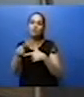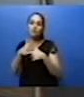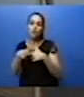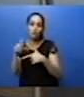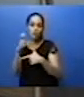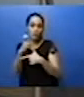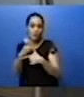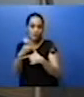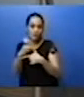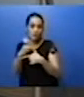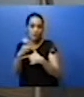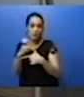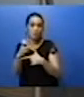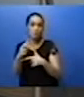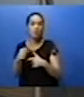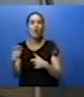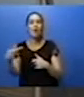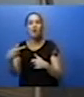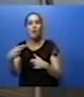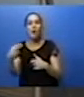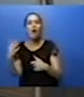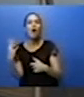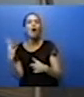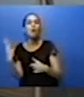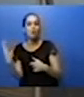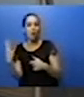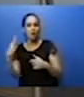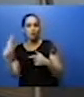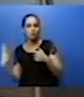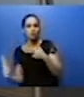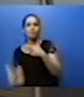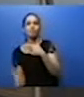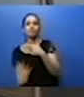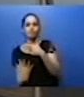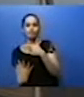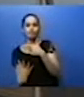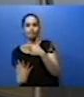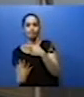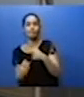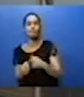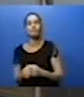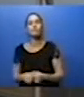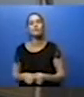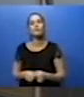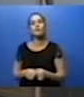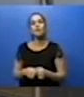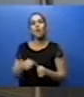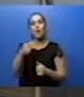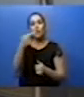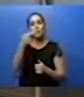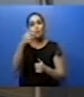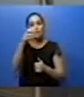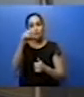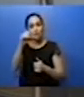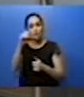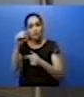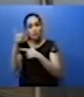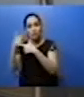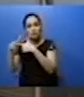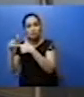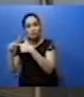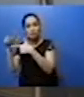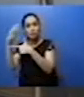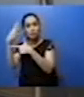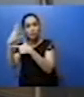4 4 x 6 24 20 / 4 5 5